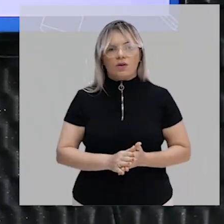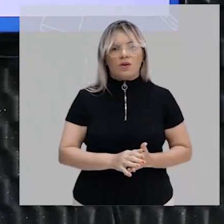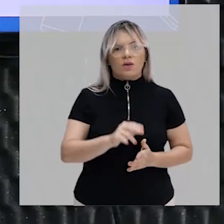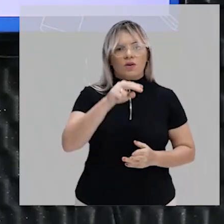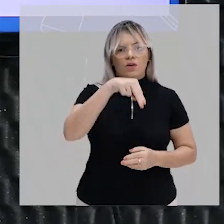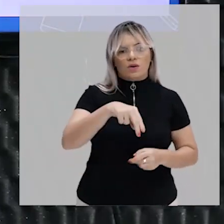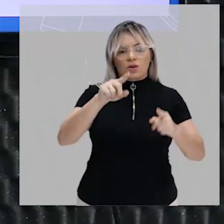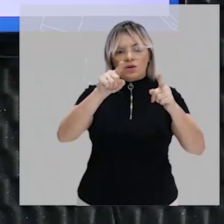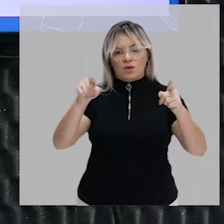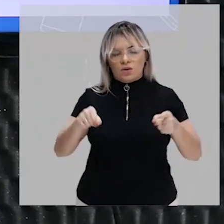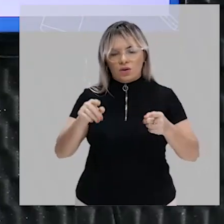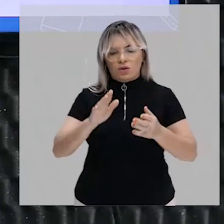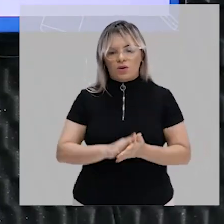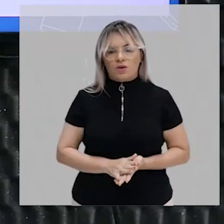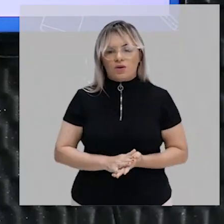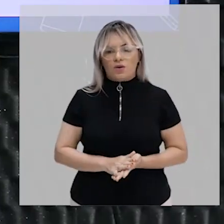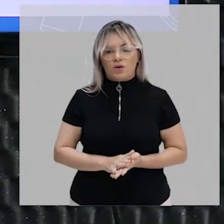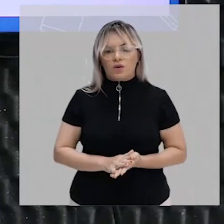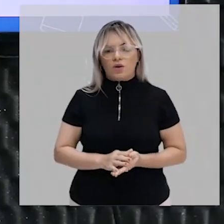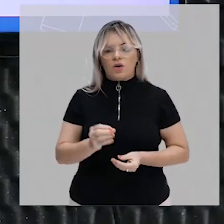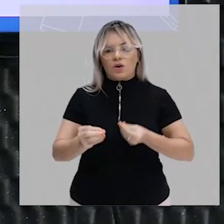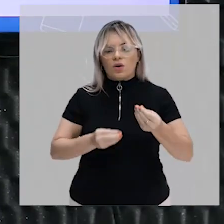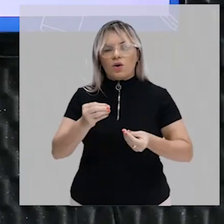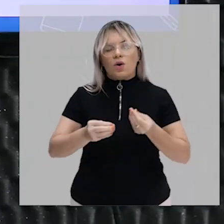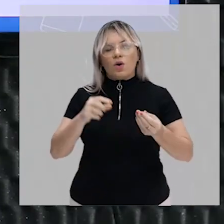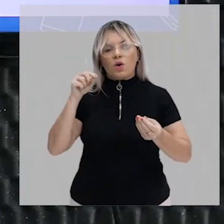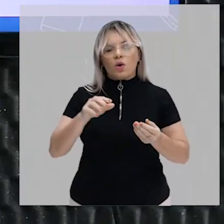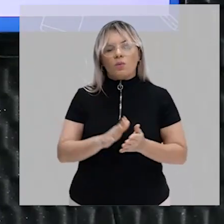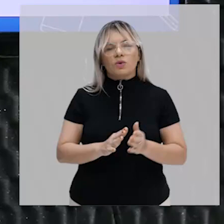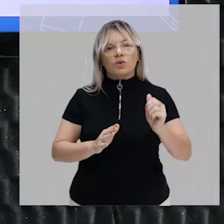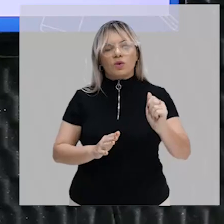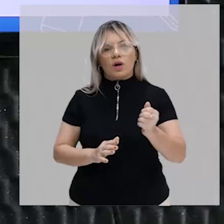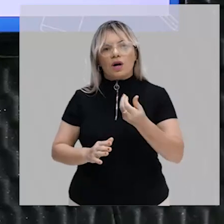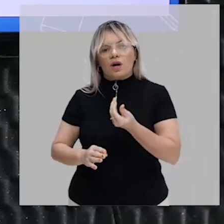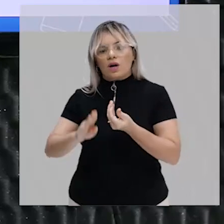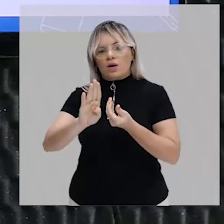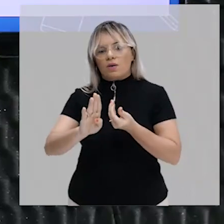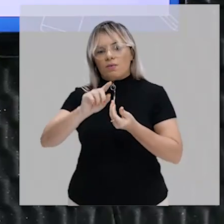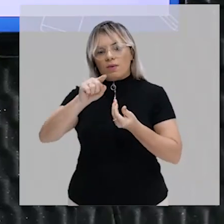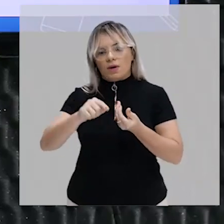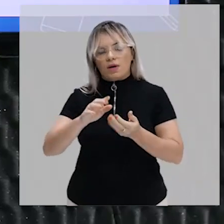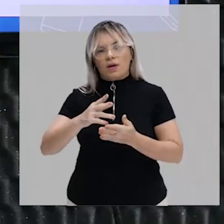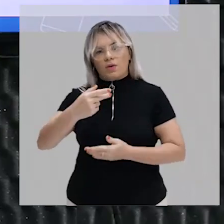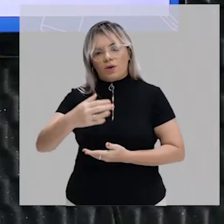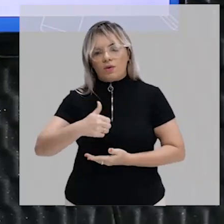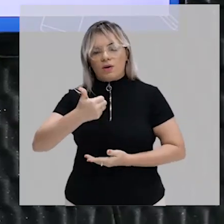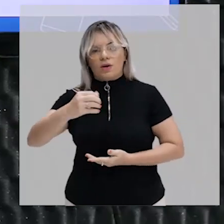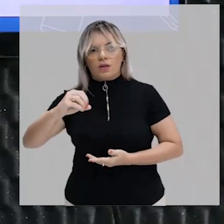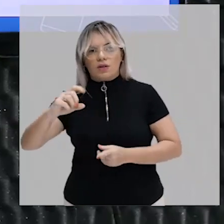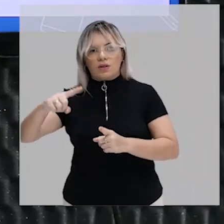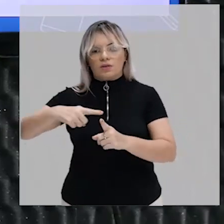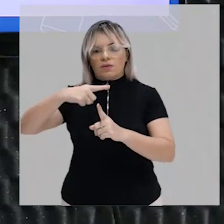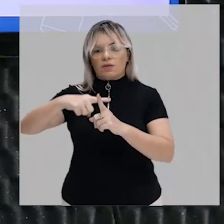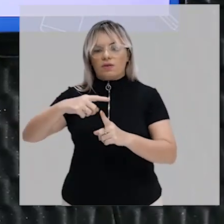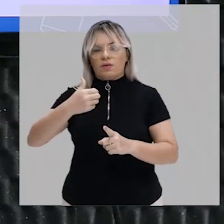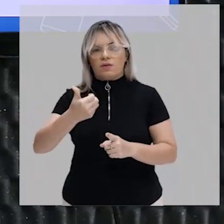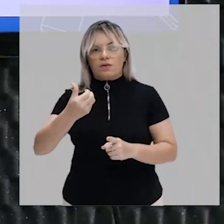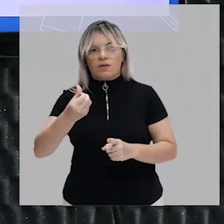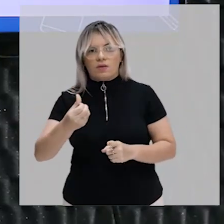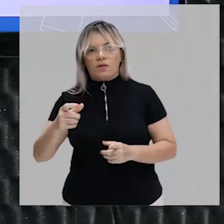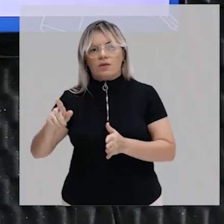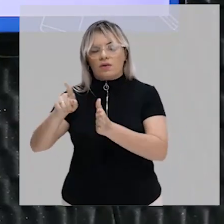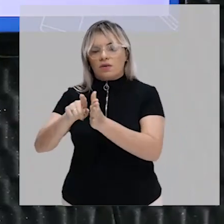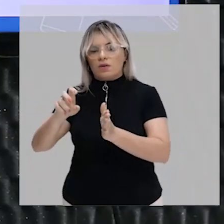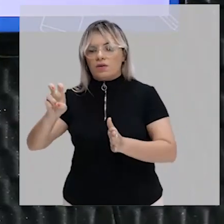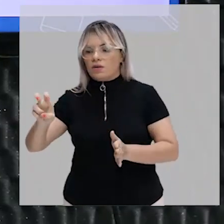ser dado por 10 mais 16 menos 5. Lembra que essa informação aqui, ó, esse cálculo